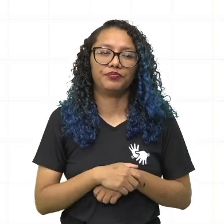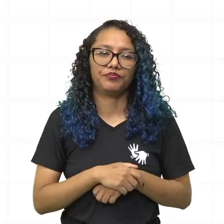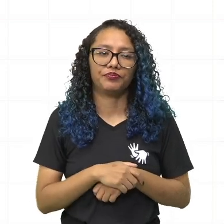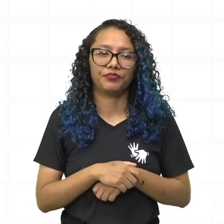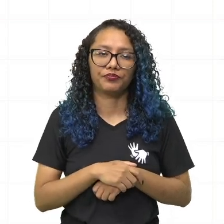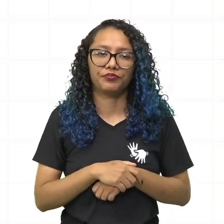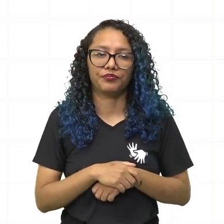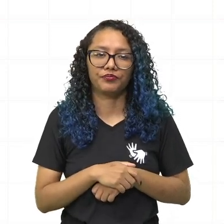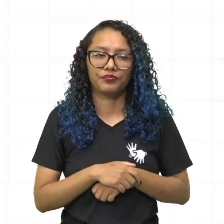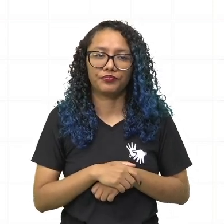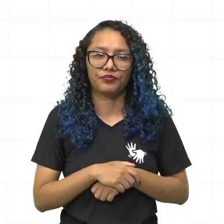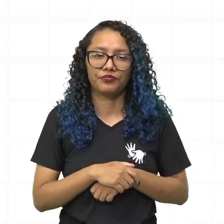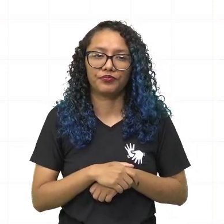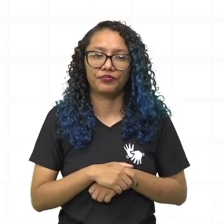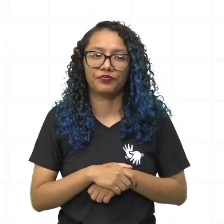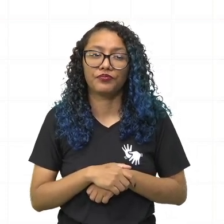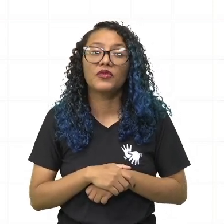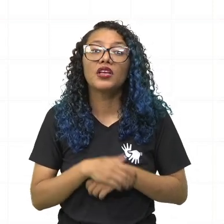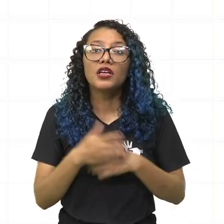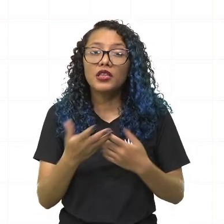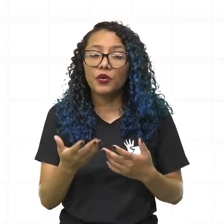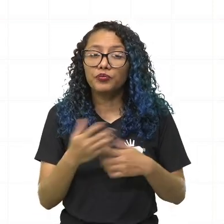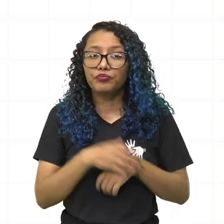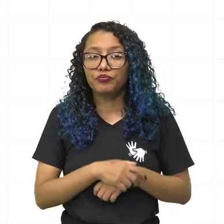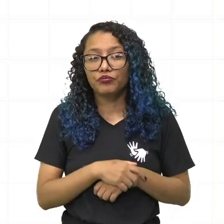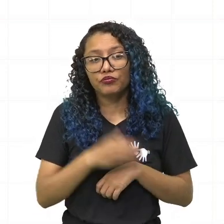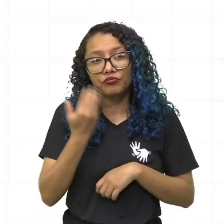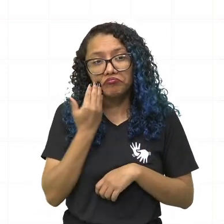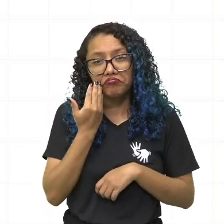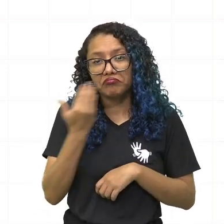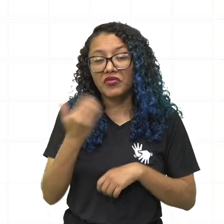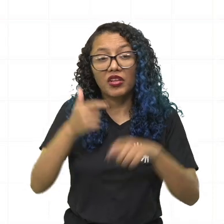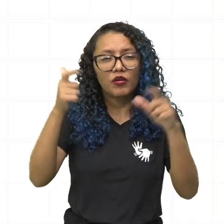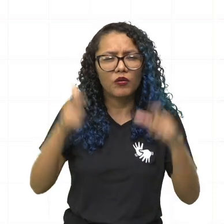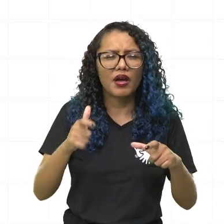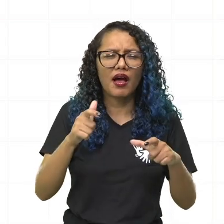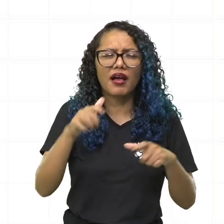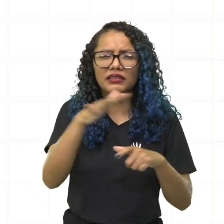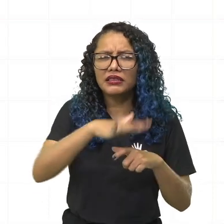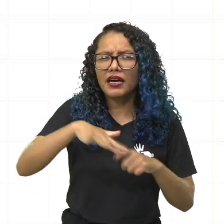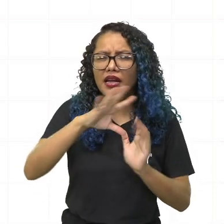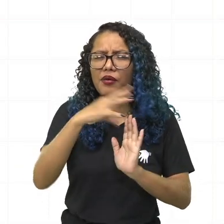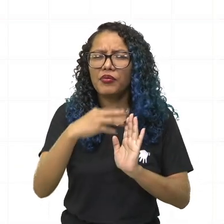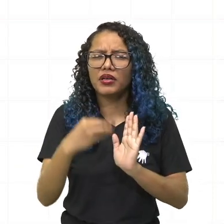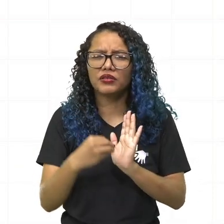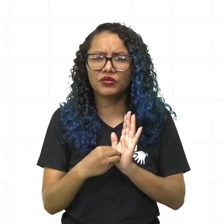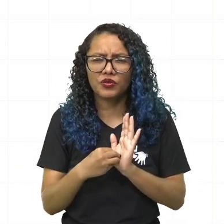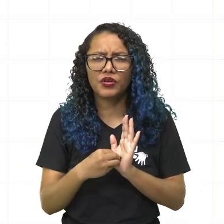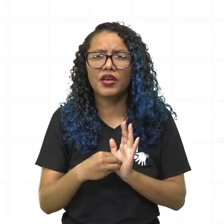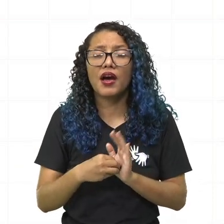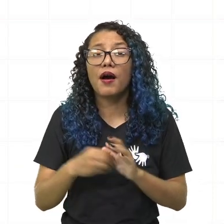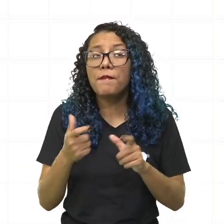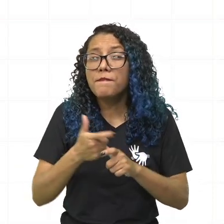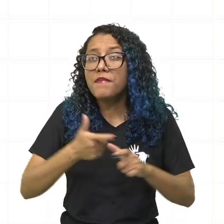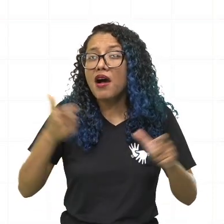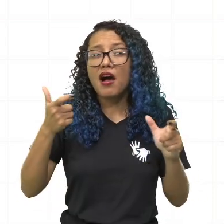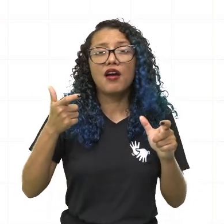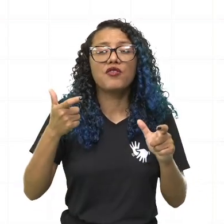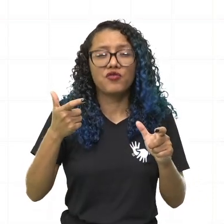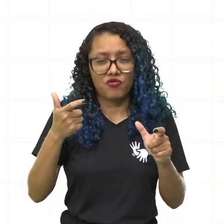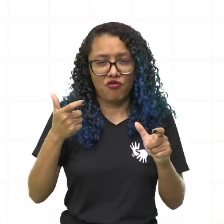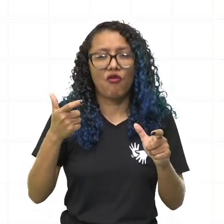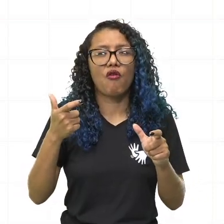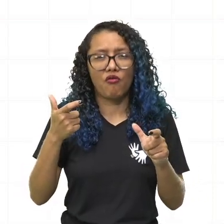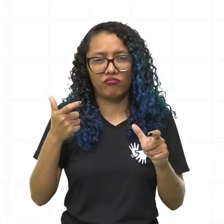o domínio morfoclimático amazônico, como vocês viram na unidade 4, ela é a maior das 6 unidades